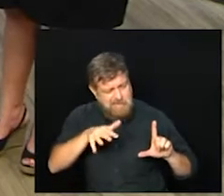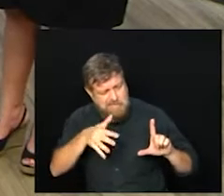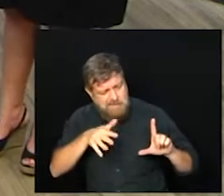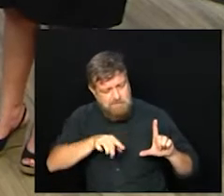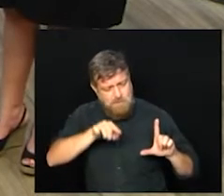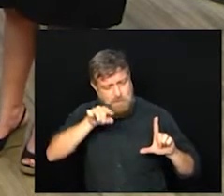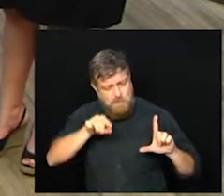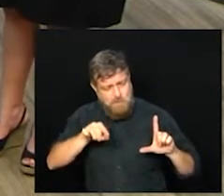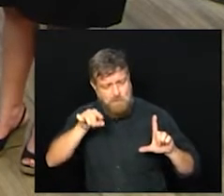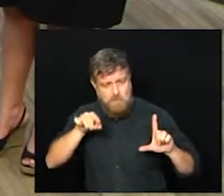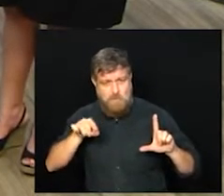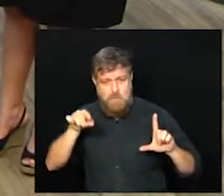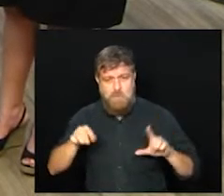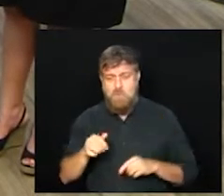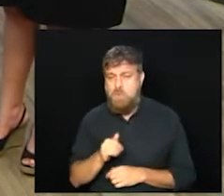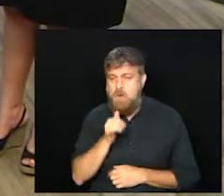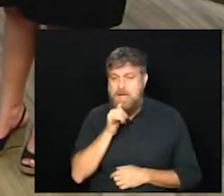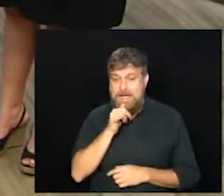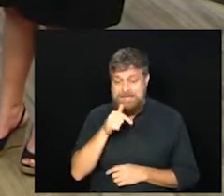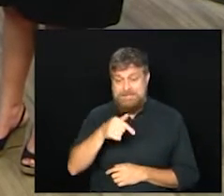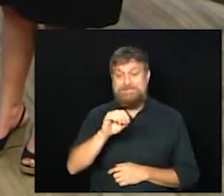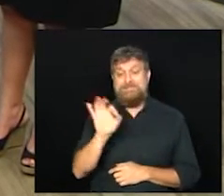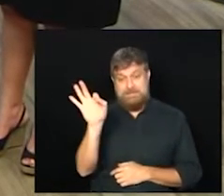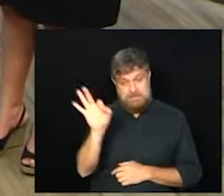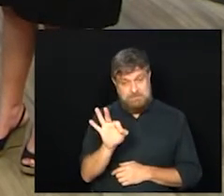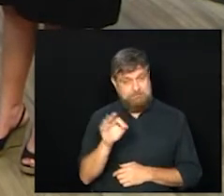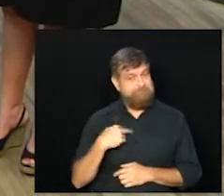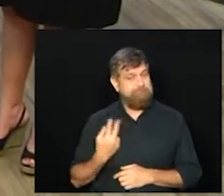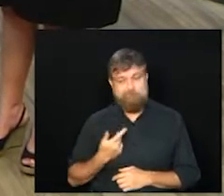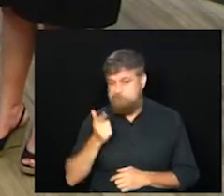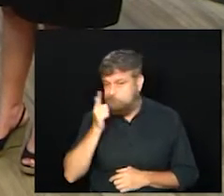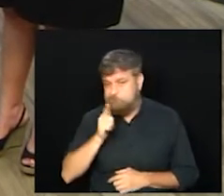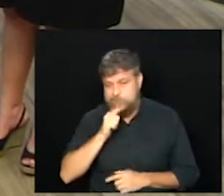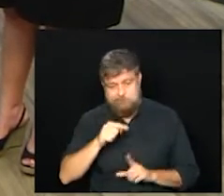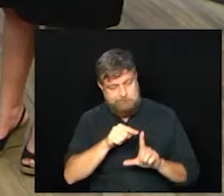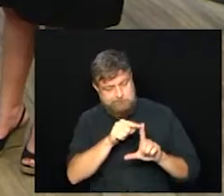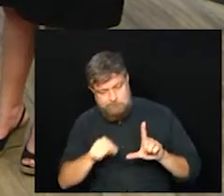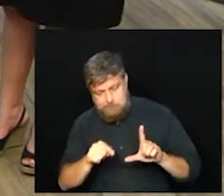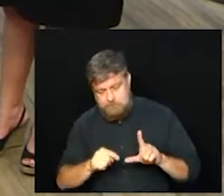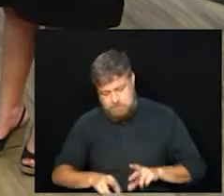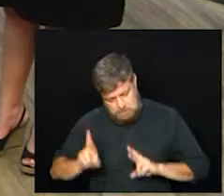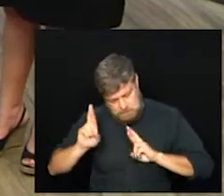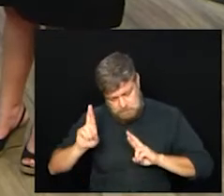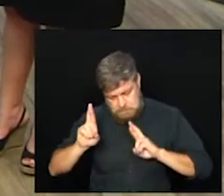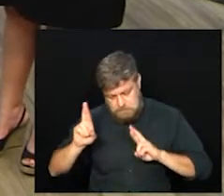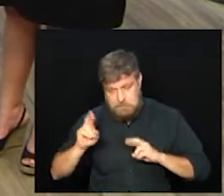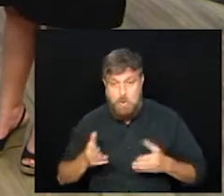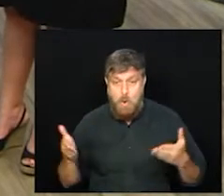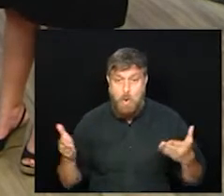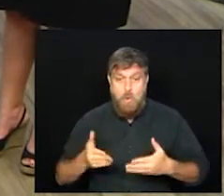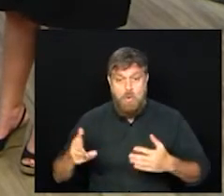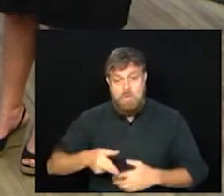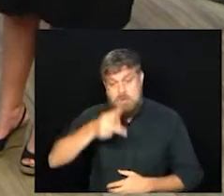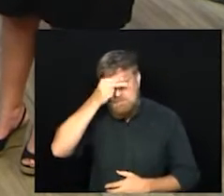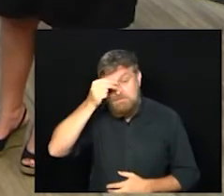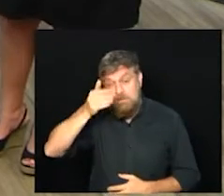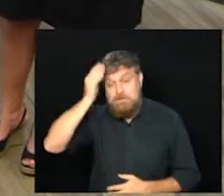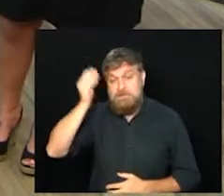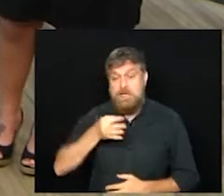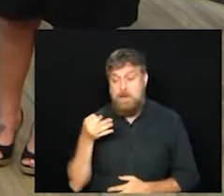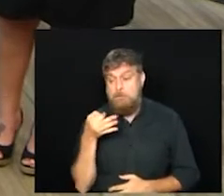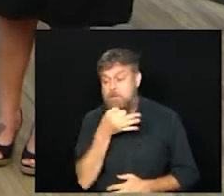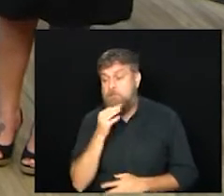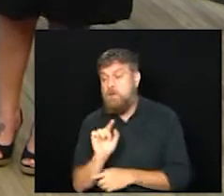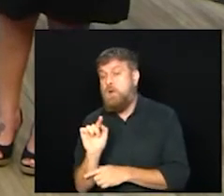gente ainda está na faixa dos 70%, não conseguimos baixar. Vamos ver esse pronunciamento hoje do prefeito, mas olha,